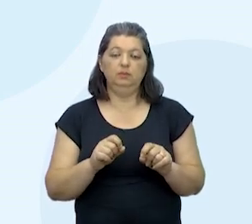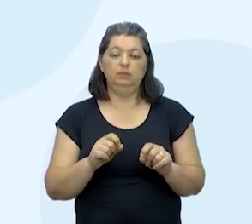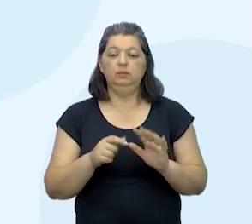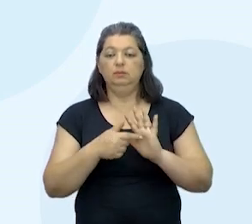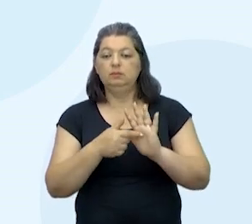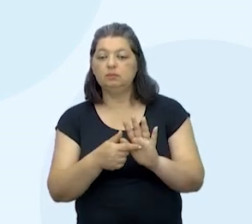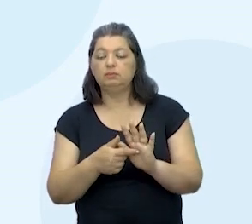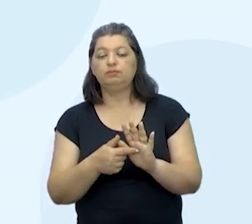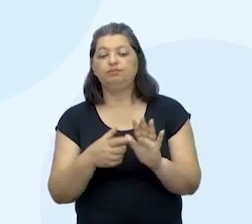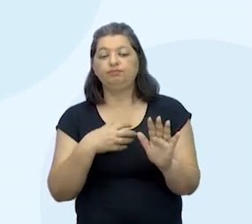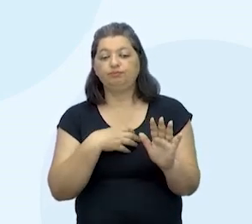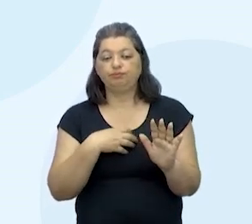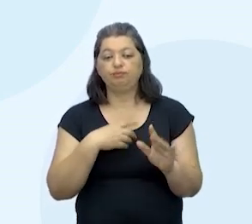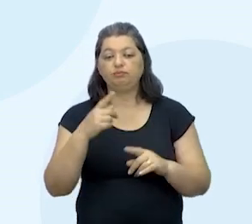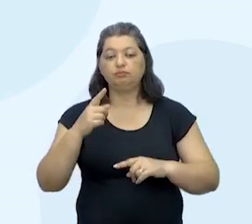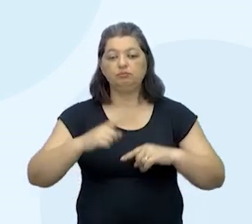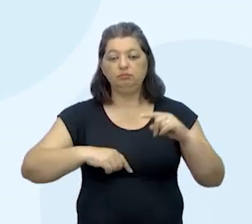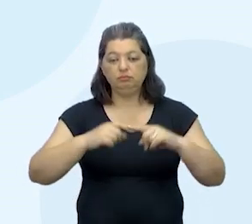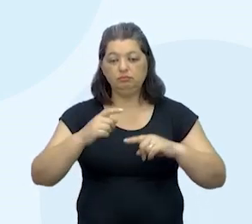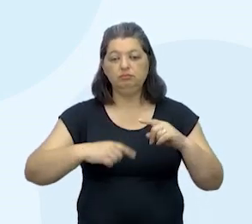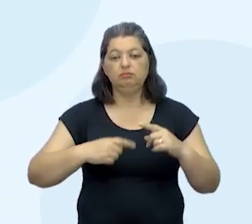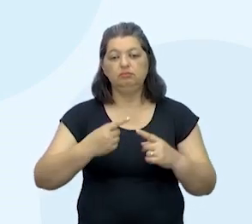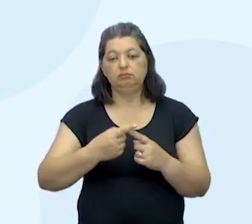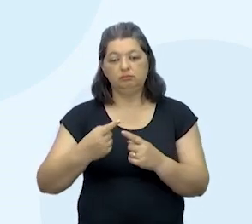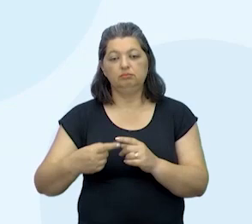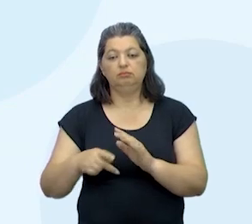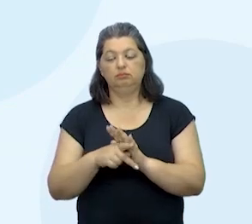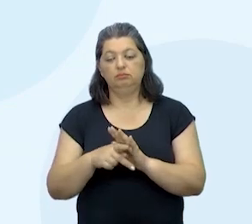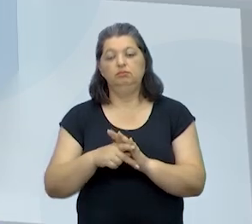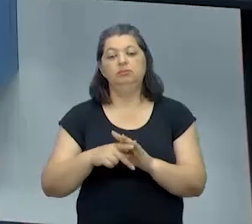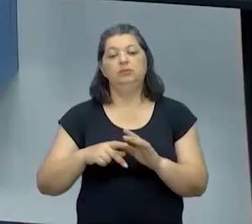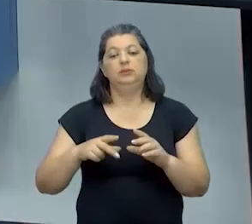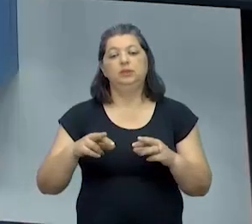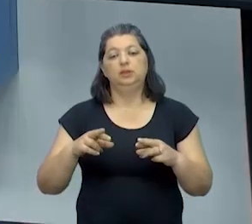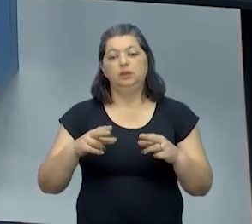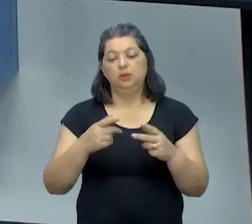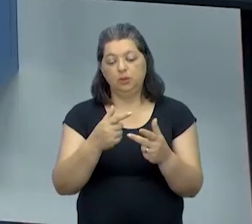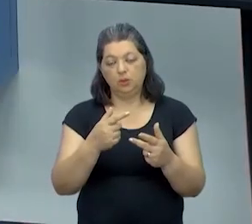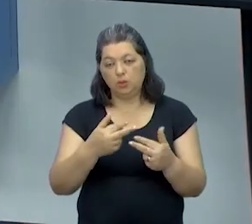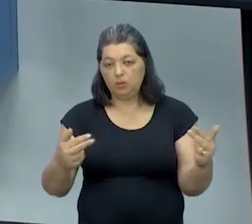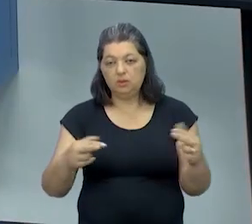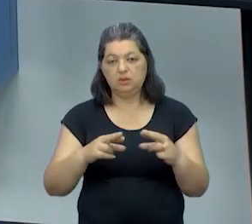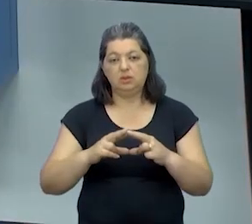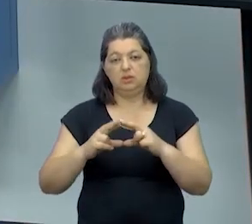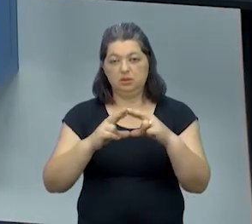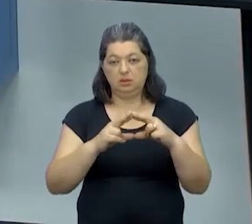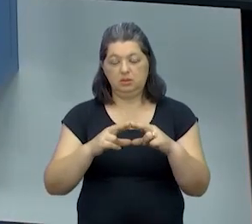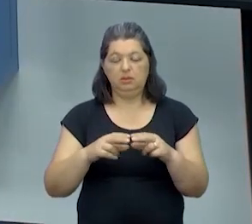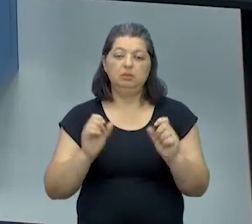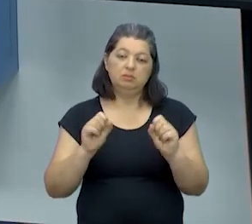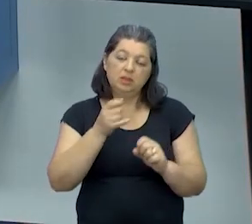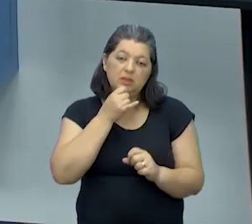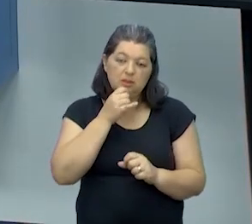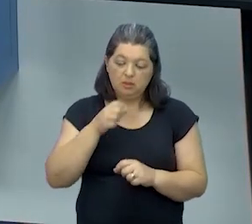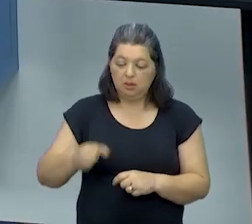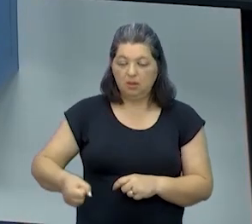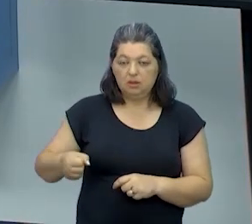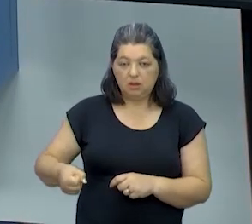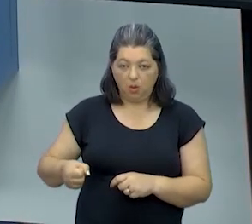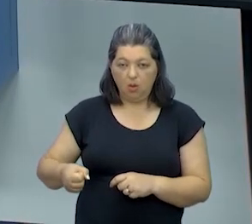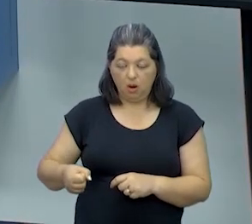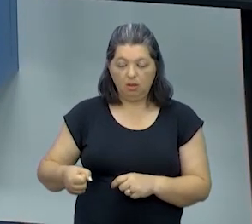sintetizados por matérias-primas provenientes de fontes renováveis. Então, por exemplo, uma sacola plástica, ela pode ser feita a